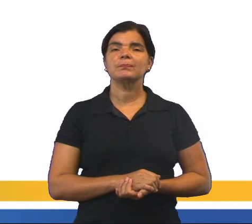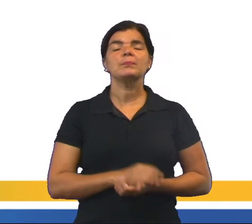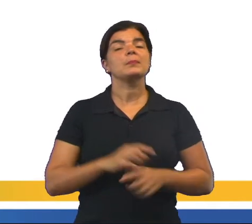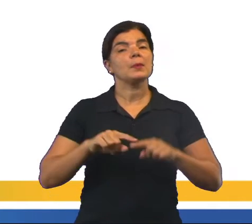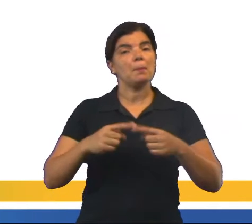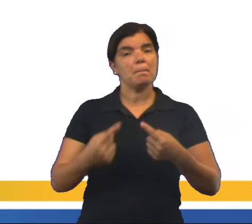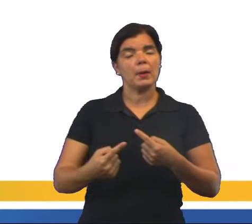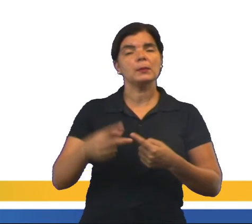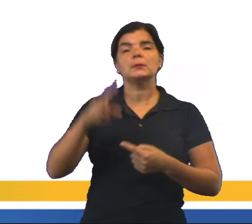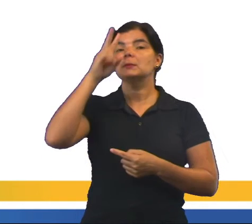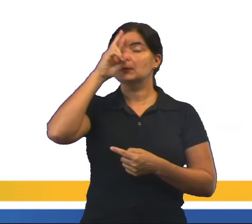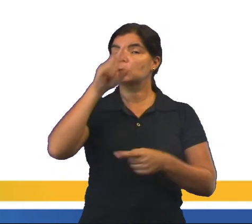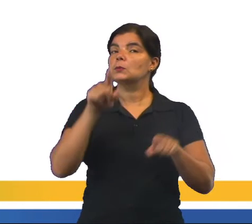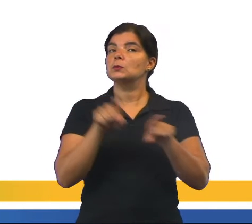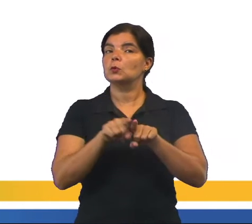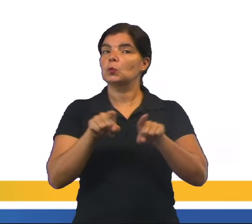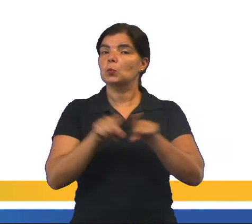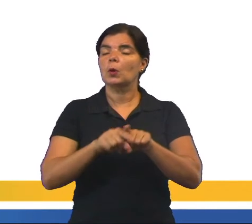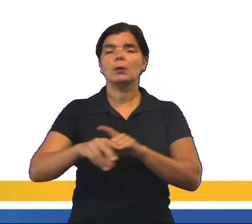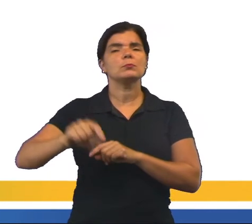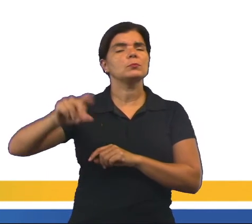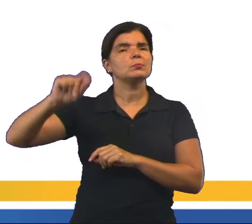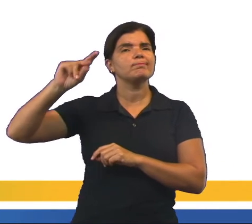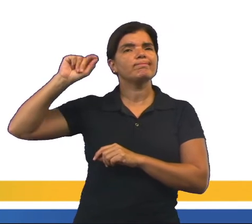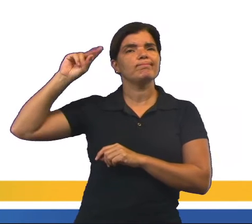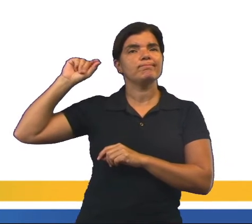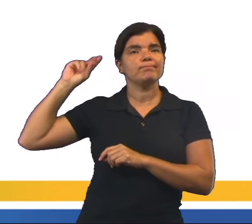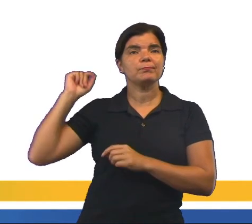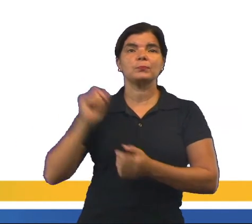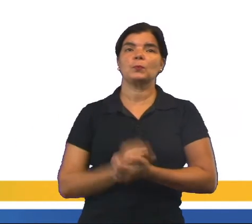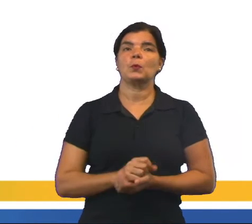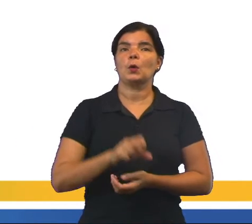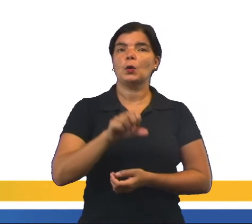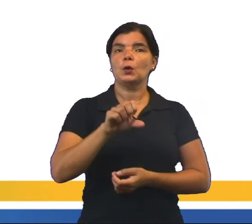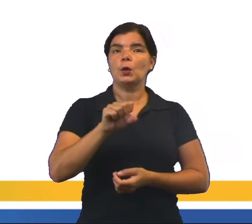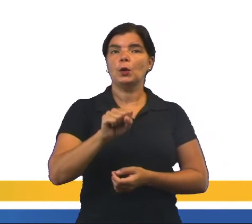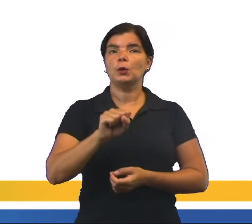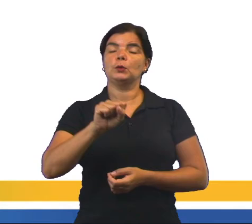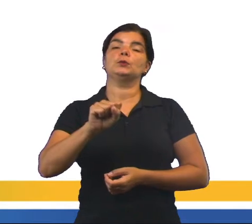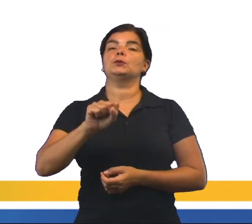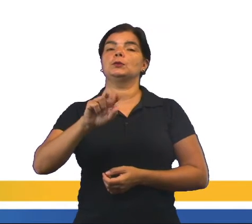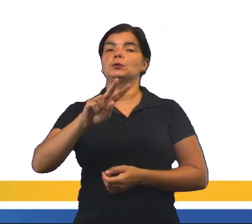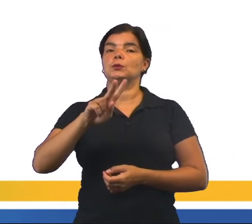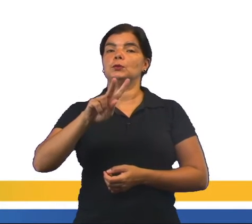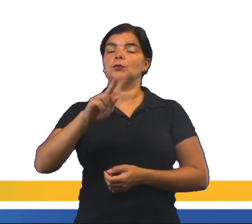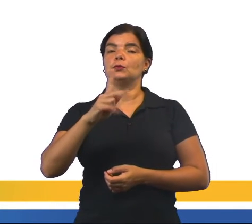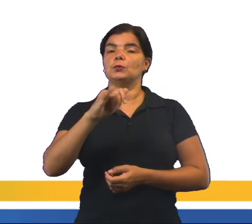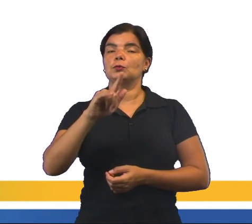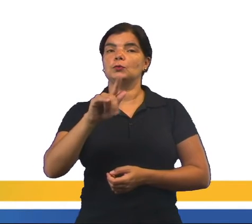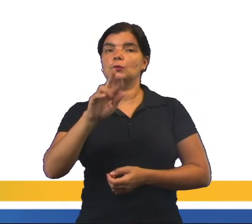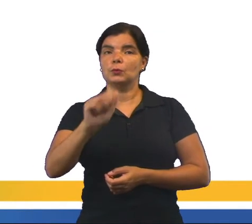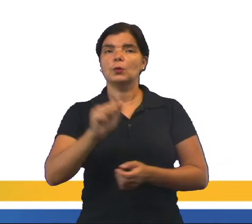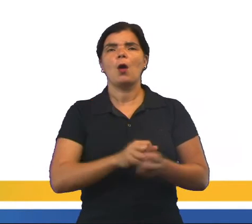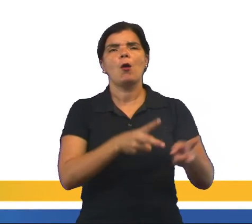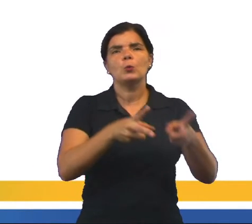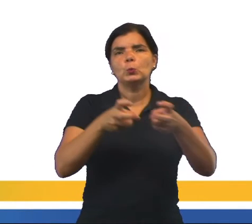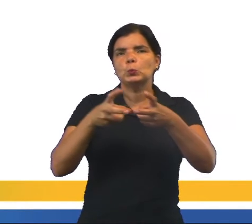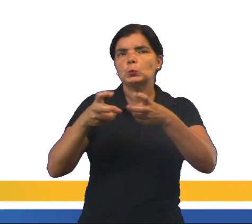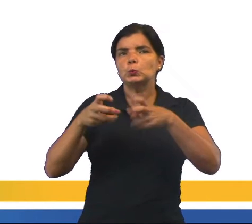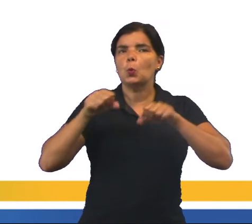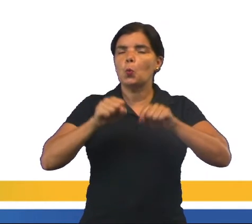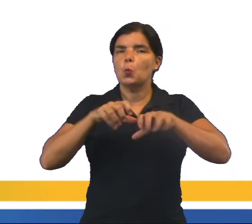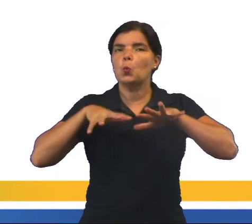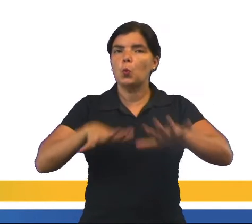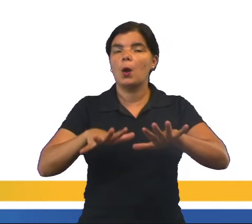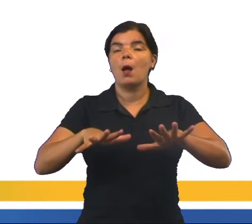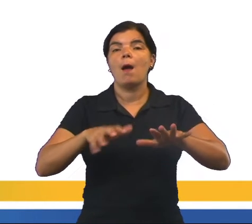Mas aí a gente deve levar em conta que isso é uma história antiga. Segundo Stiglitz, a exploração dos colonizadores semeou